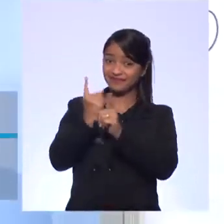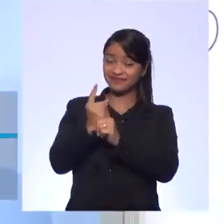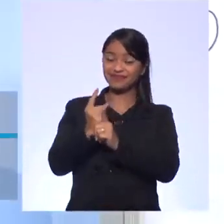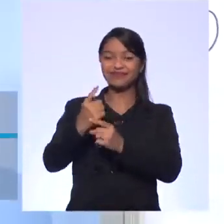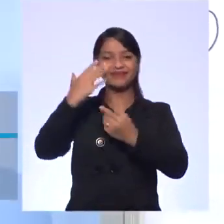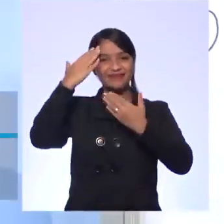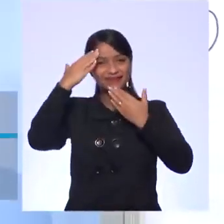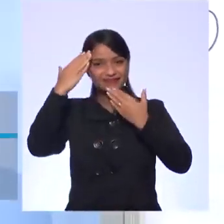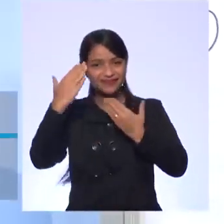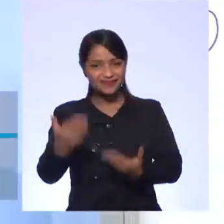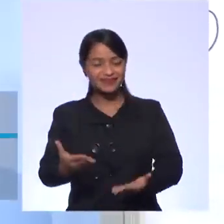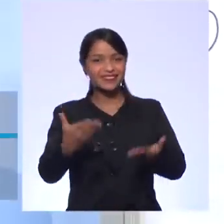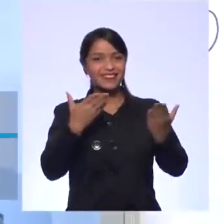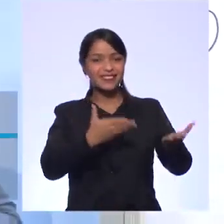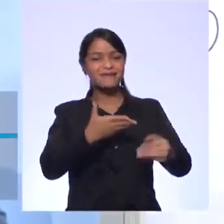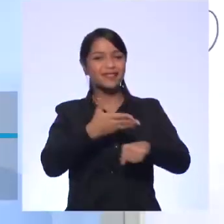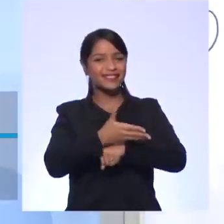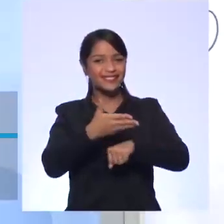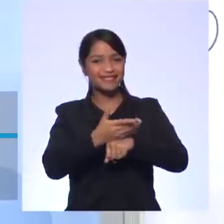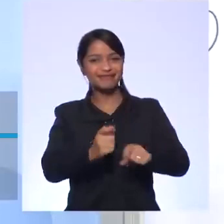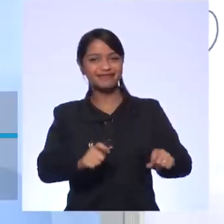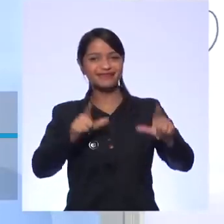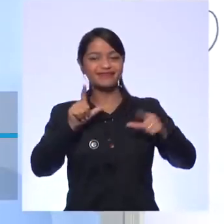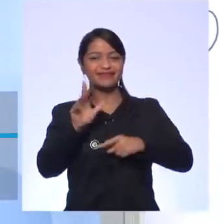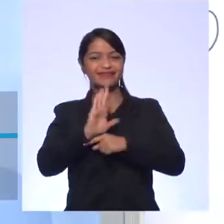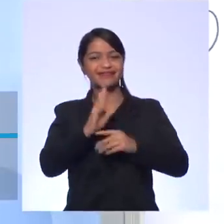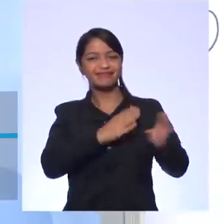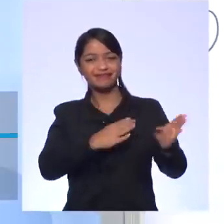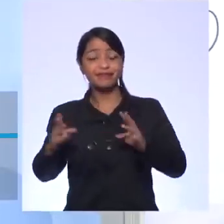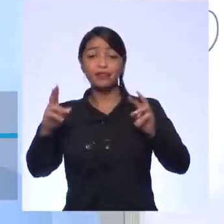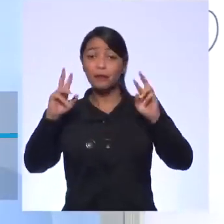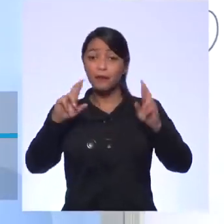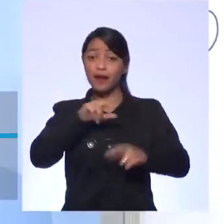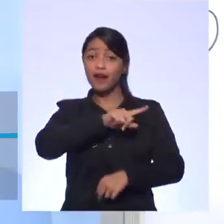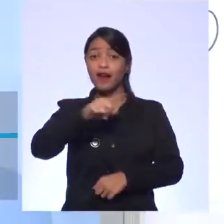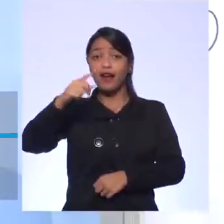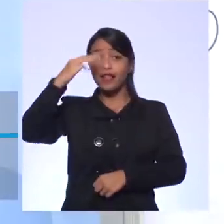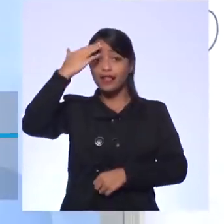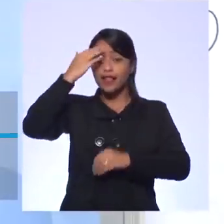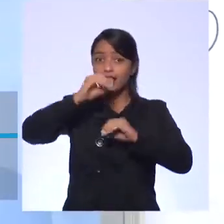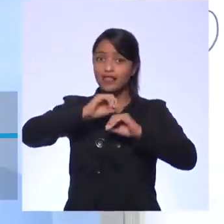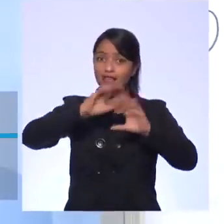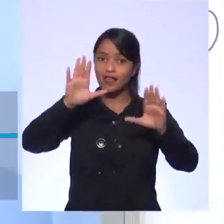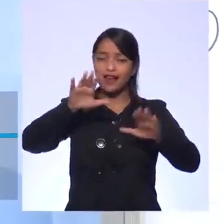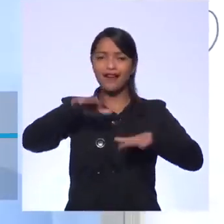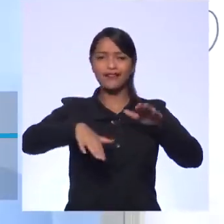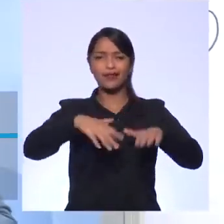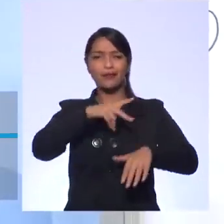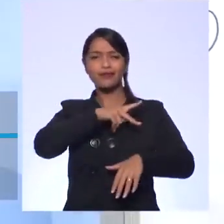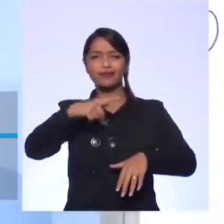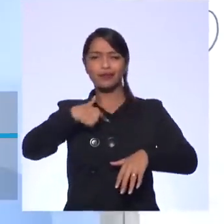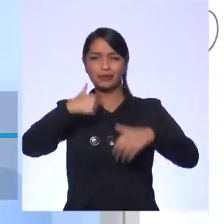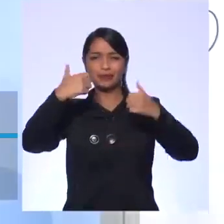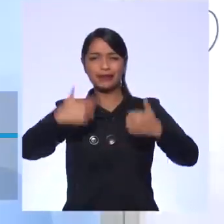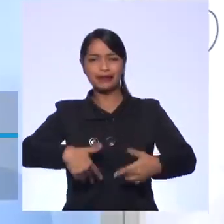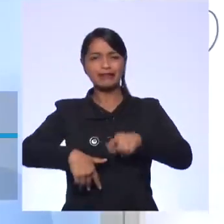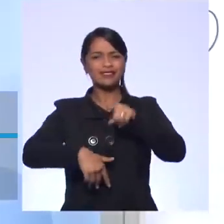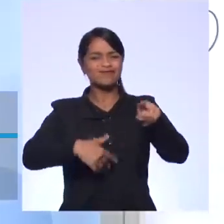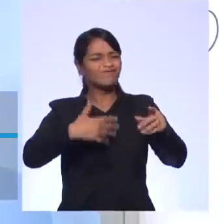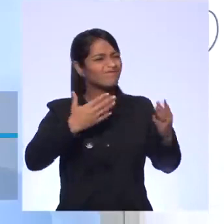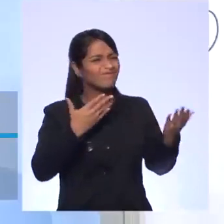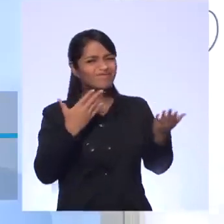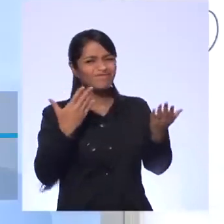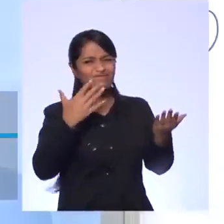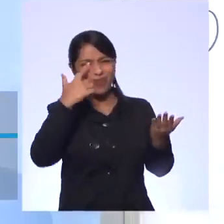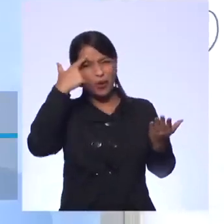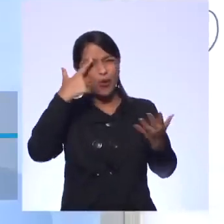Muito obrigada pela sua participação. Espero que vocês tenham agora entendido, porque geralmente o professor explica, fica meio complicado, mas quando um colega